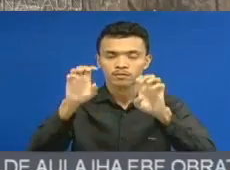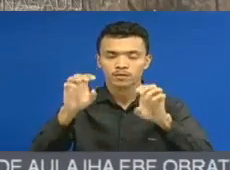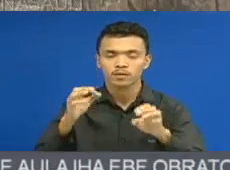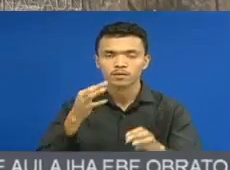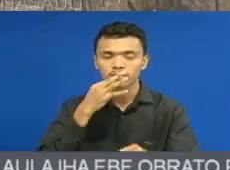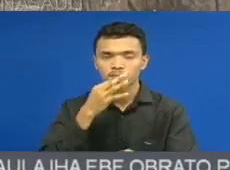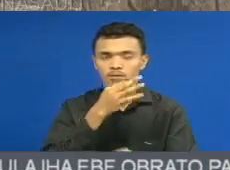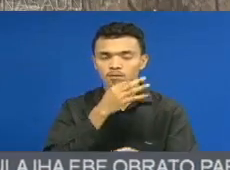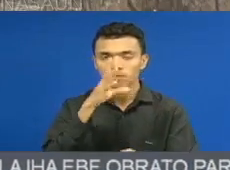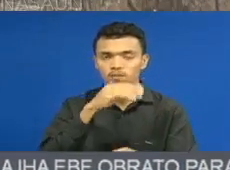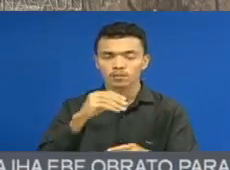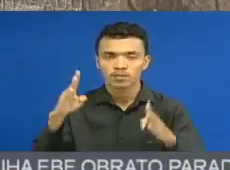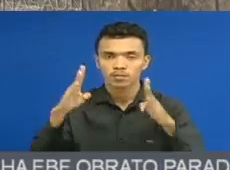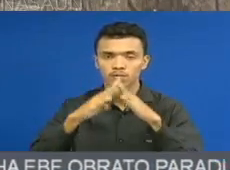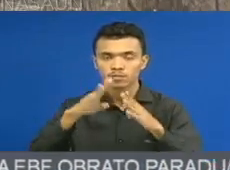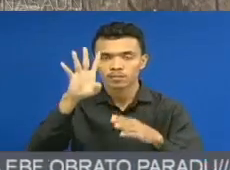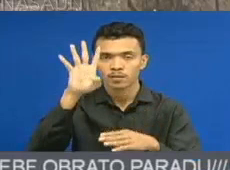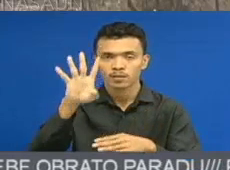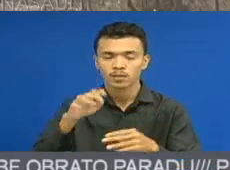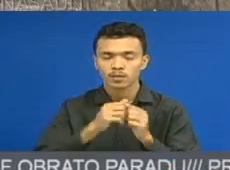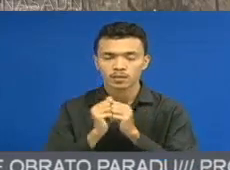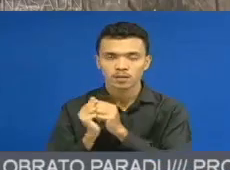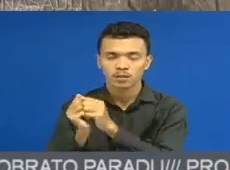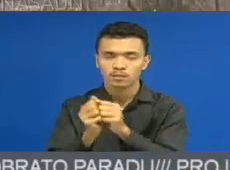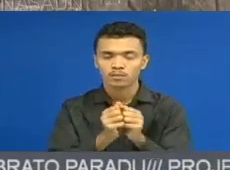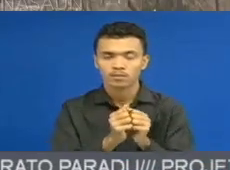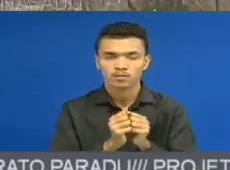ia uma hat o total osang maka